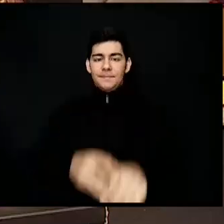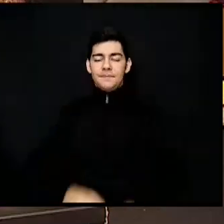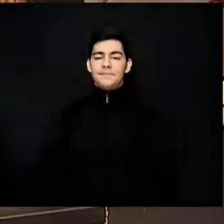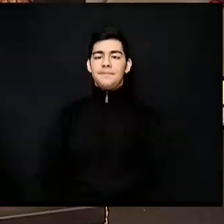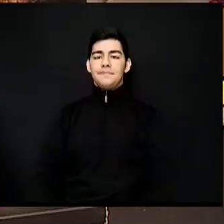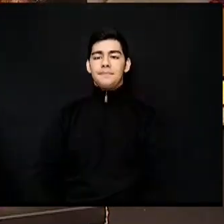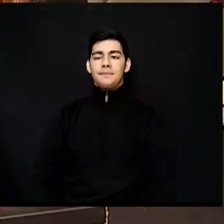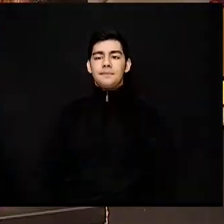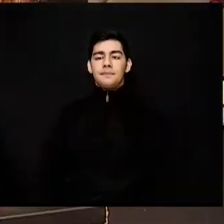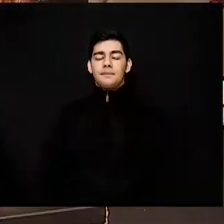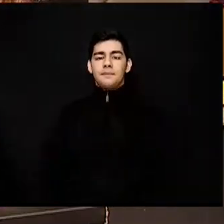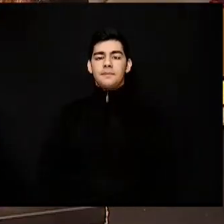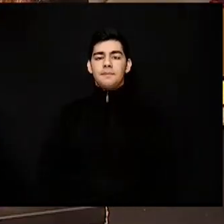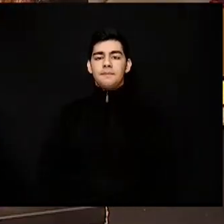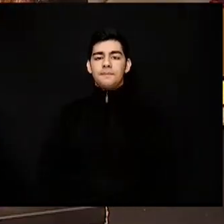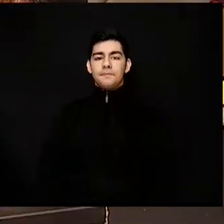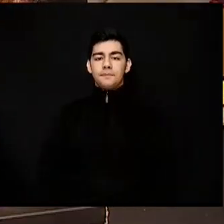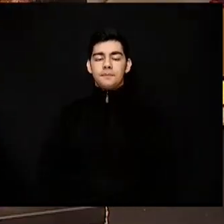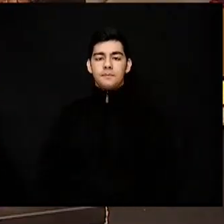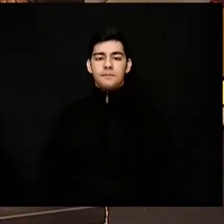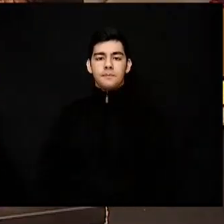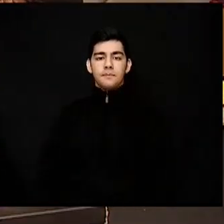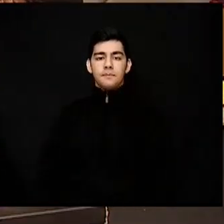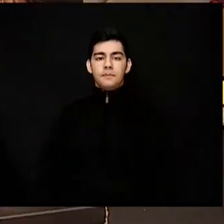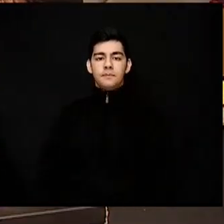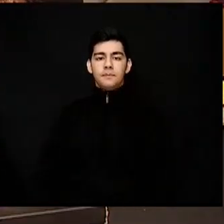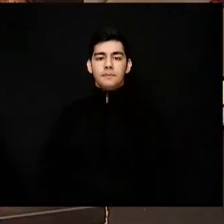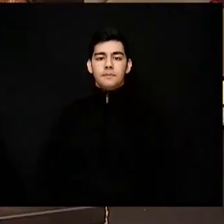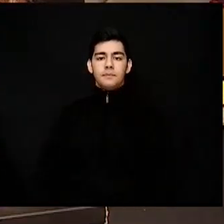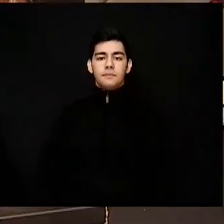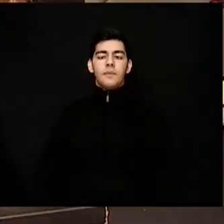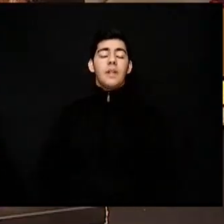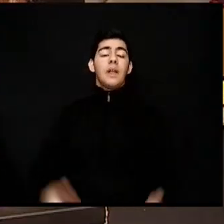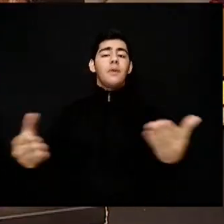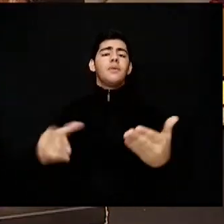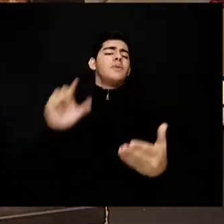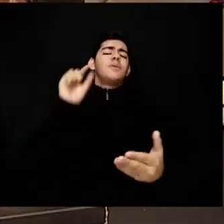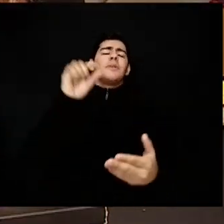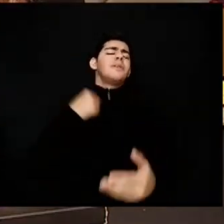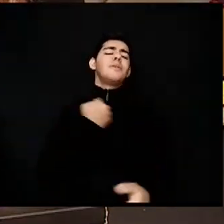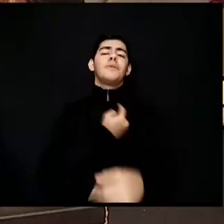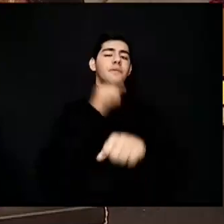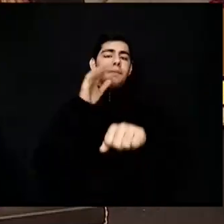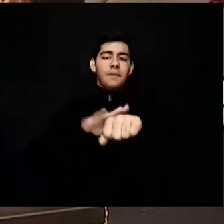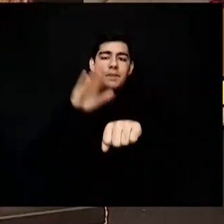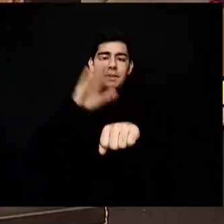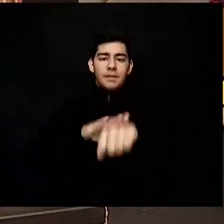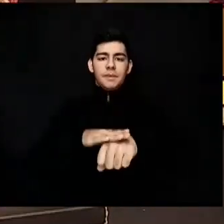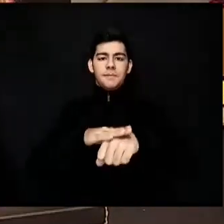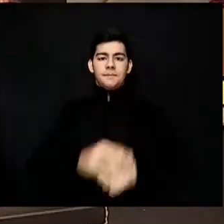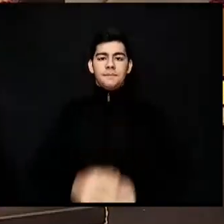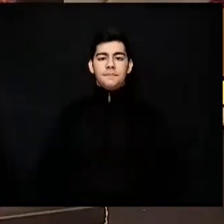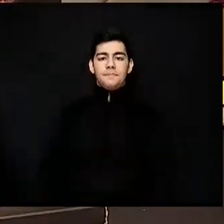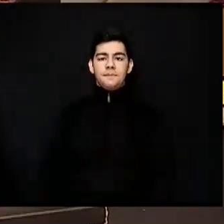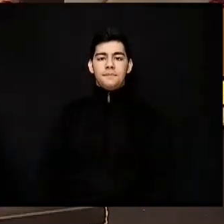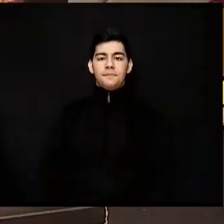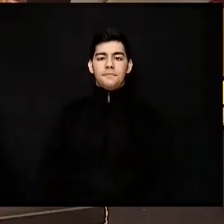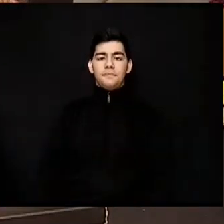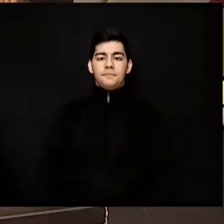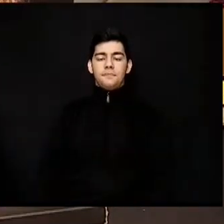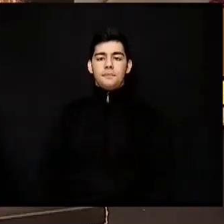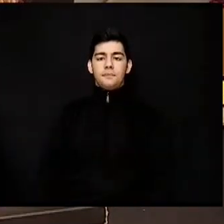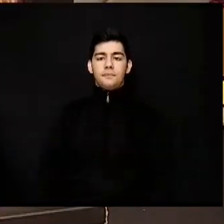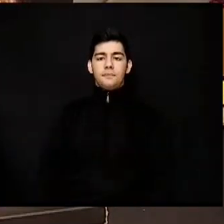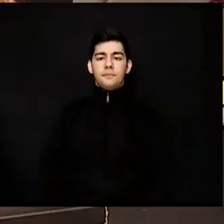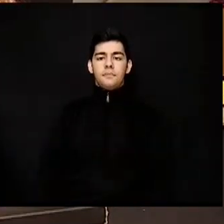Aí, aqui, o que nós vamos fazer? Nós vamos colocar